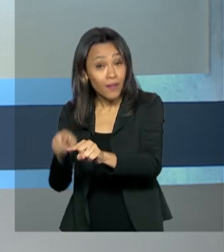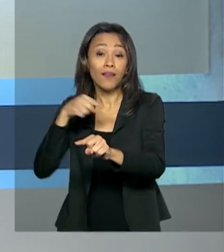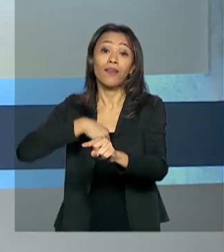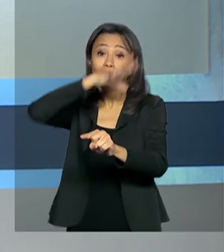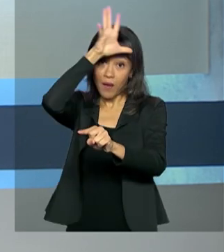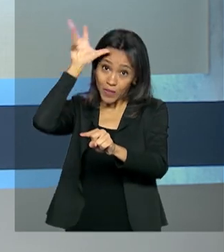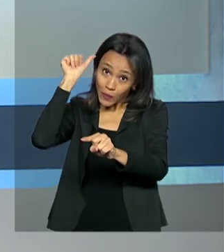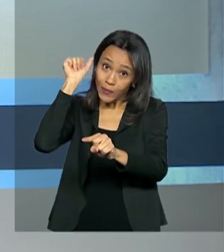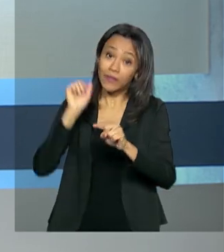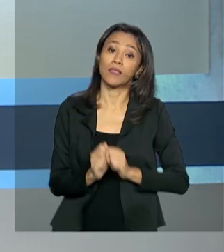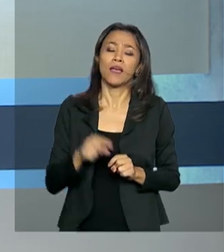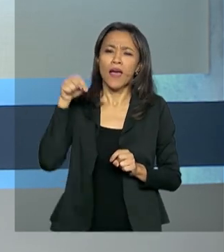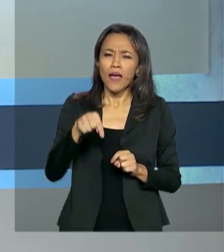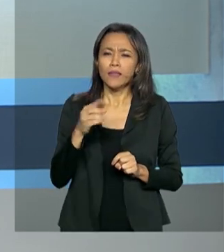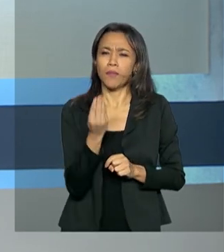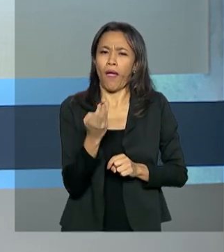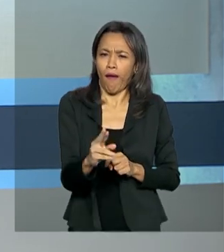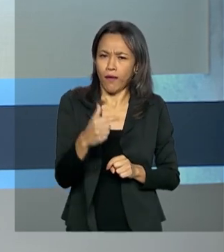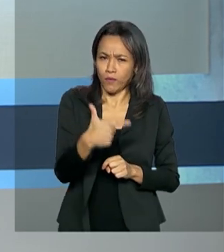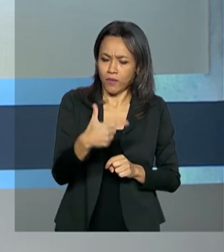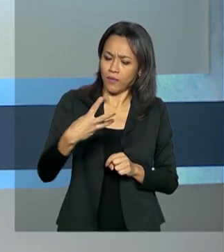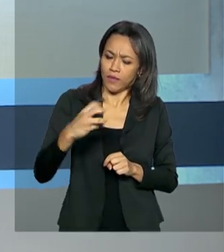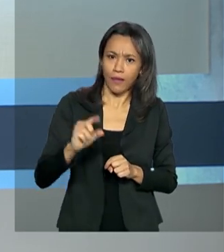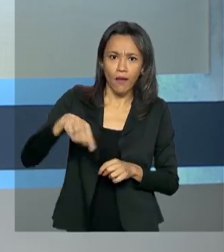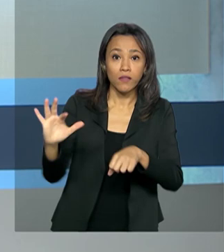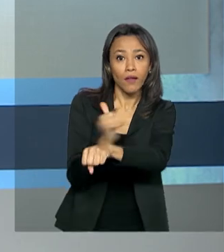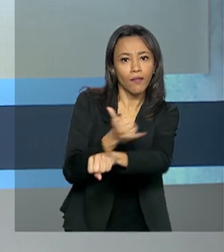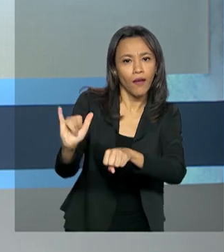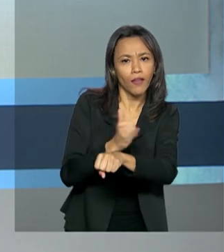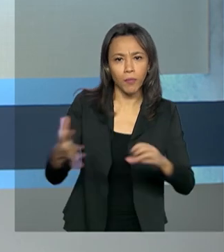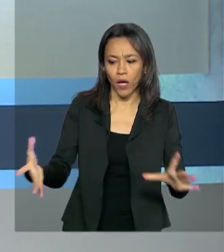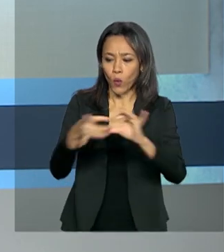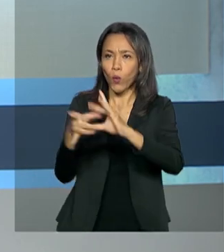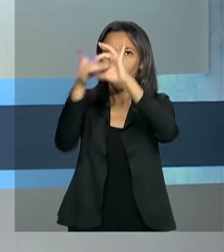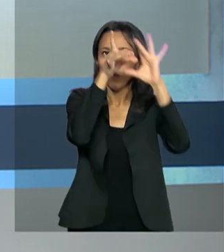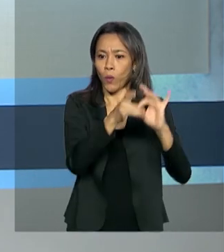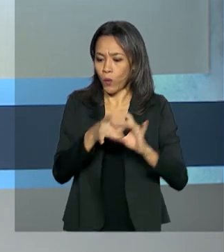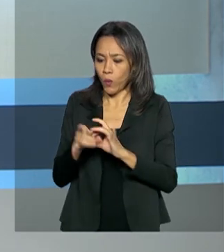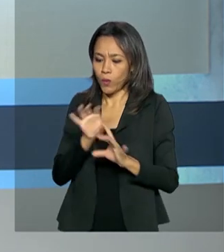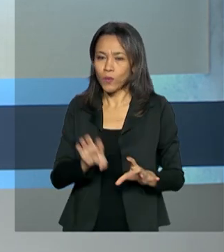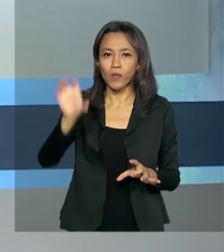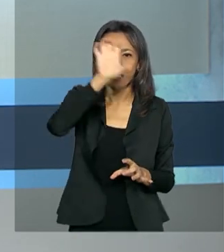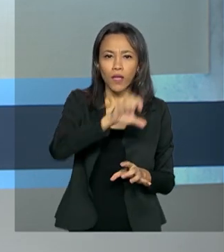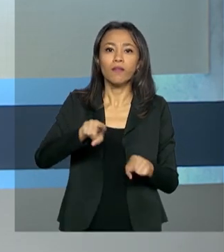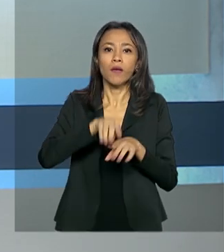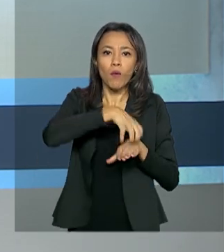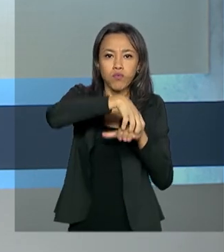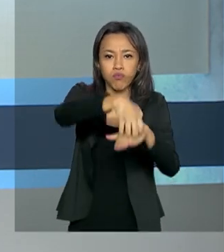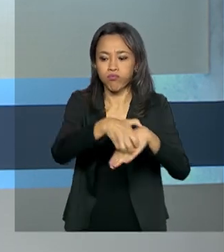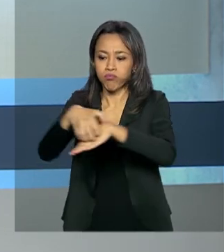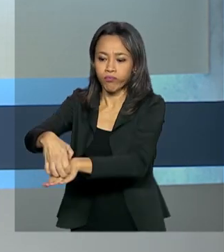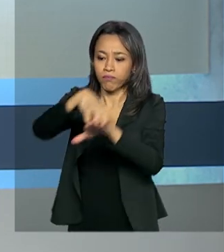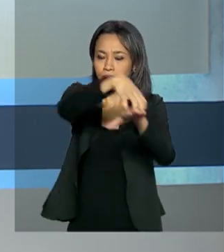Infraestrutura, a BR-230 é estratégica para a integração nacional e o escoamento da safra agroindustrial,